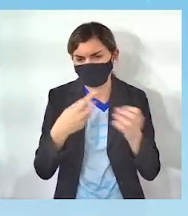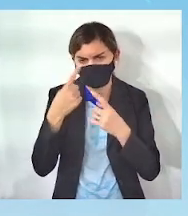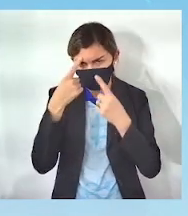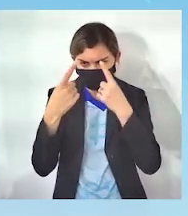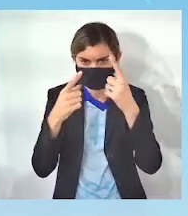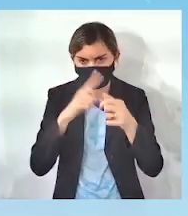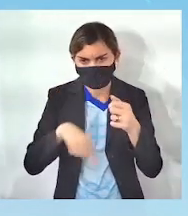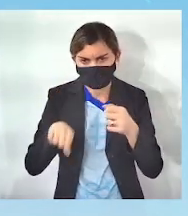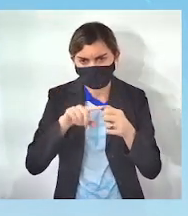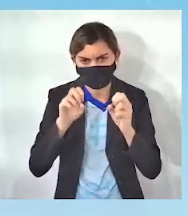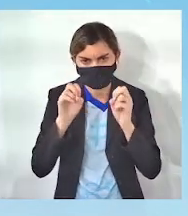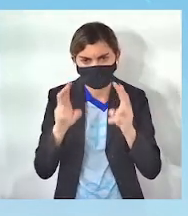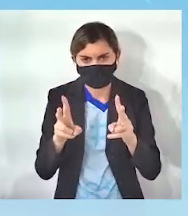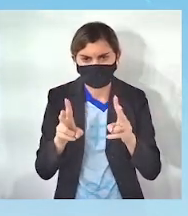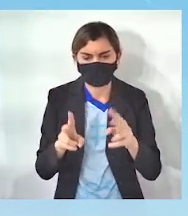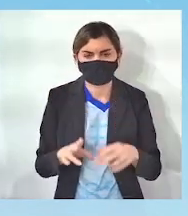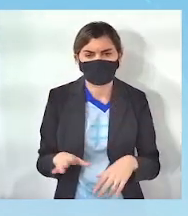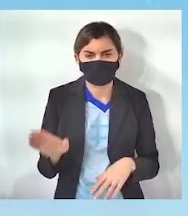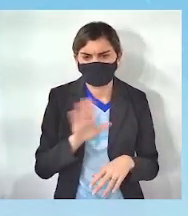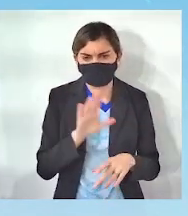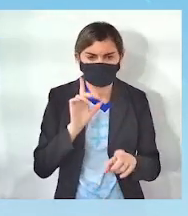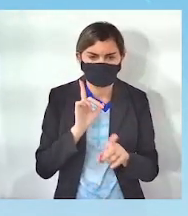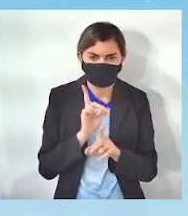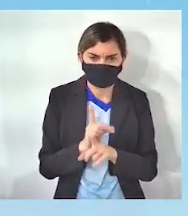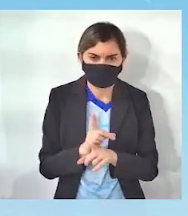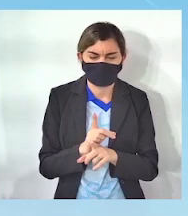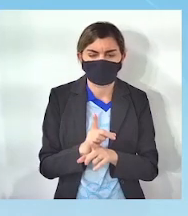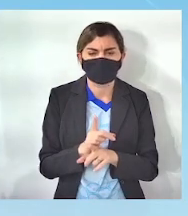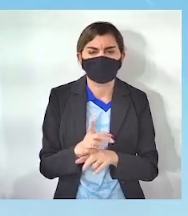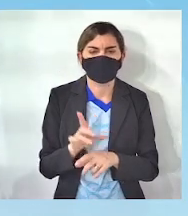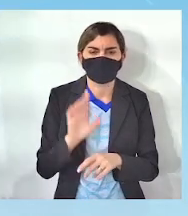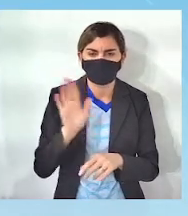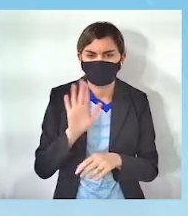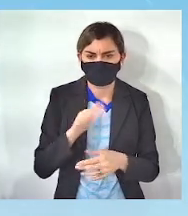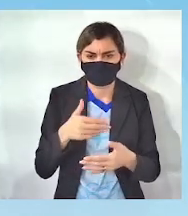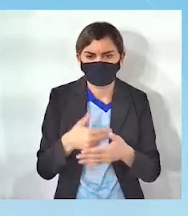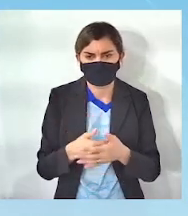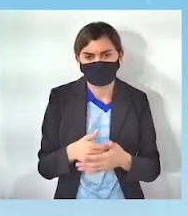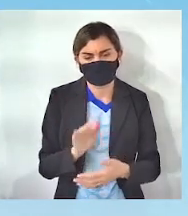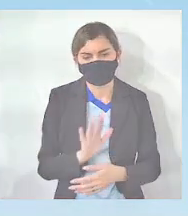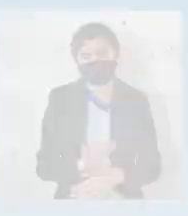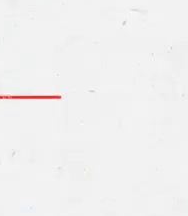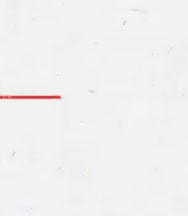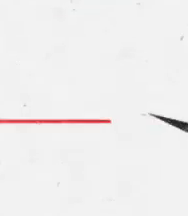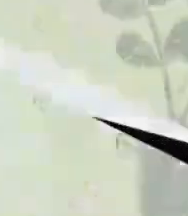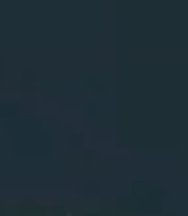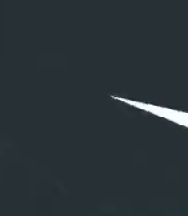dos átomos, ok? Então, a gente fica por aqui e até a próxima. Tchau, tchau!